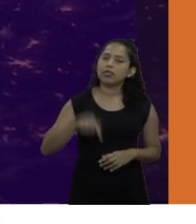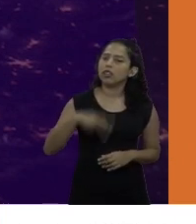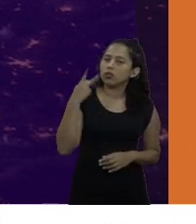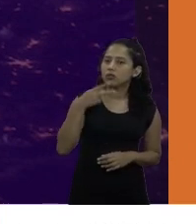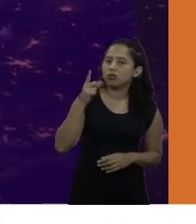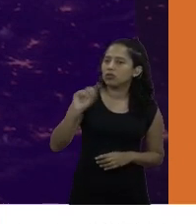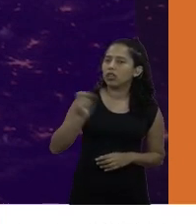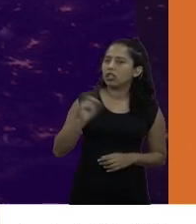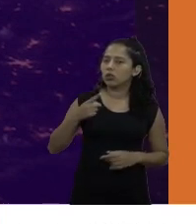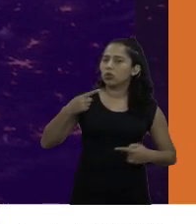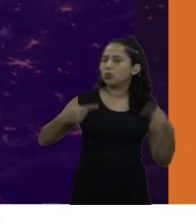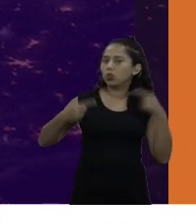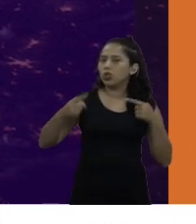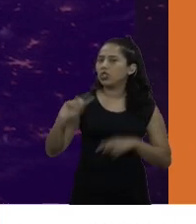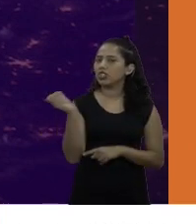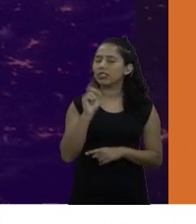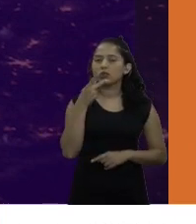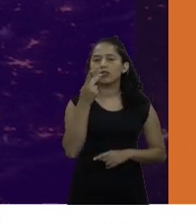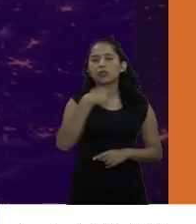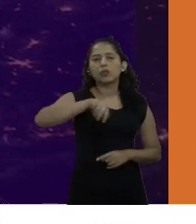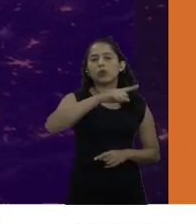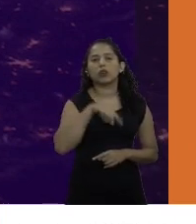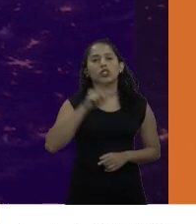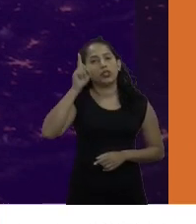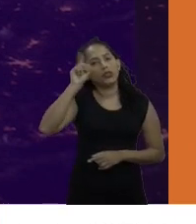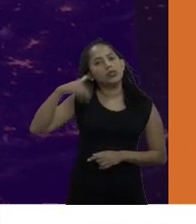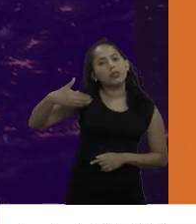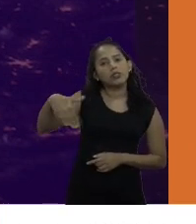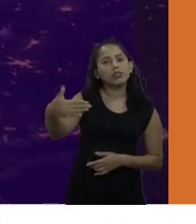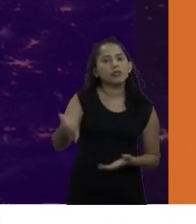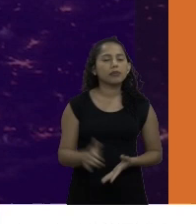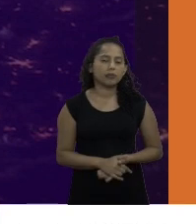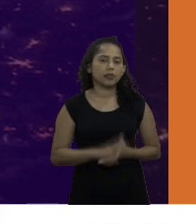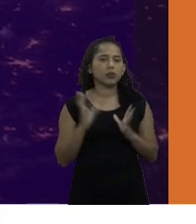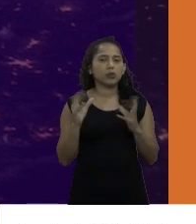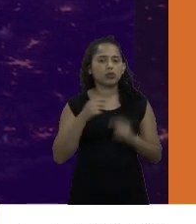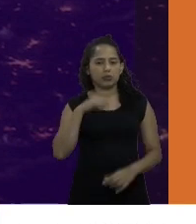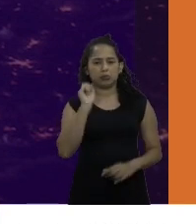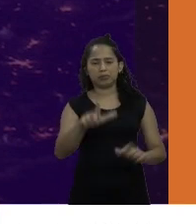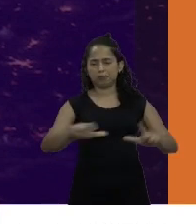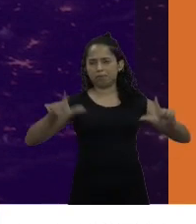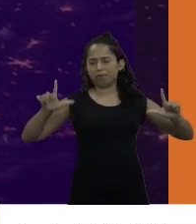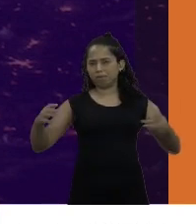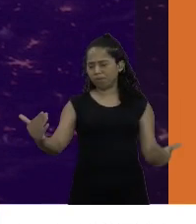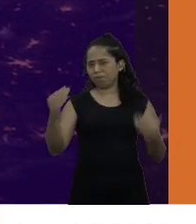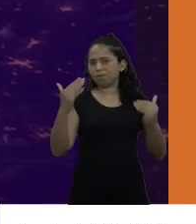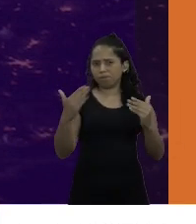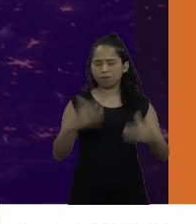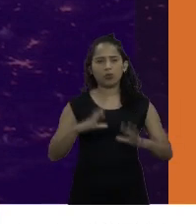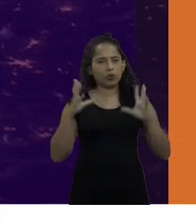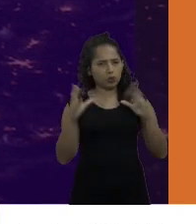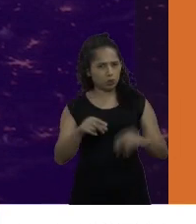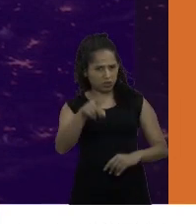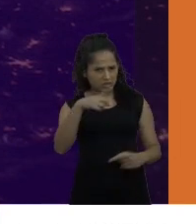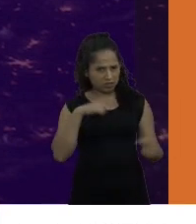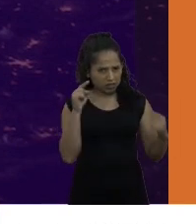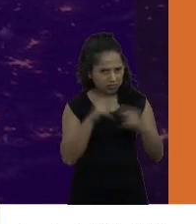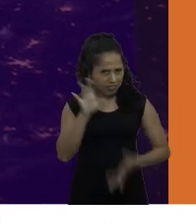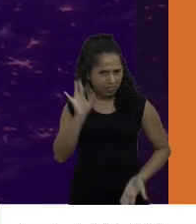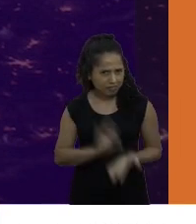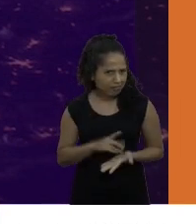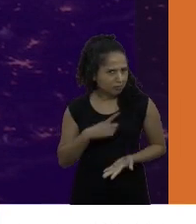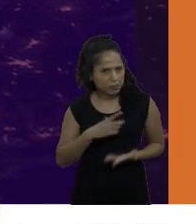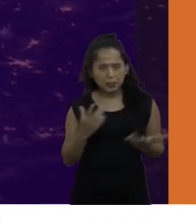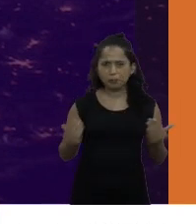das eleições, da política, estou falando de nós, do nosso dia a dia. Tudo que a gente está clicando, tudo que a gente está lendo, faz sentido, é